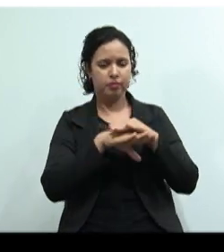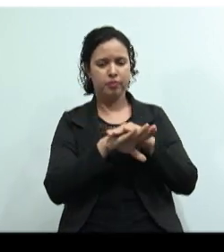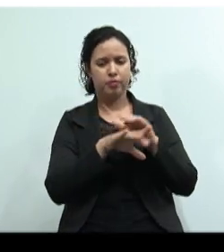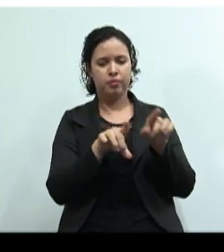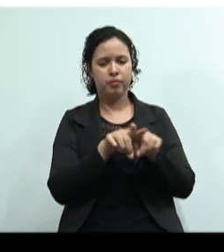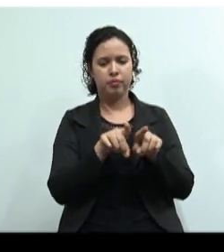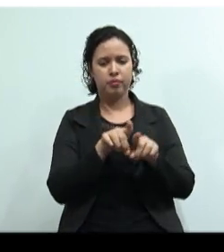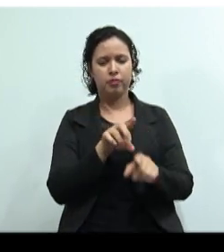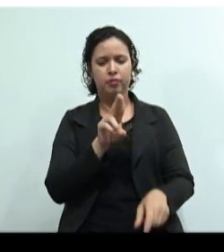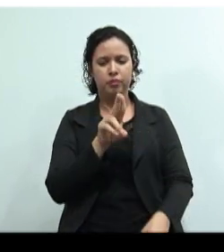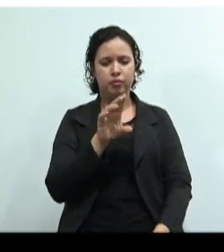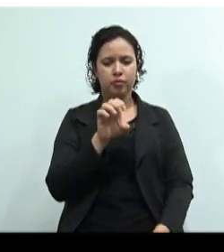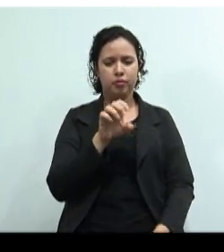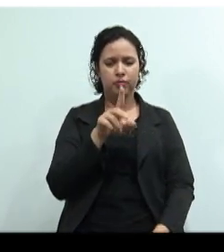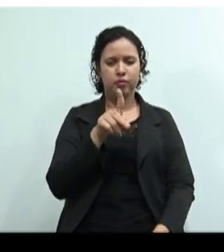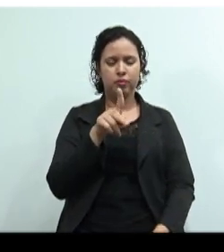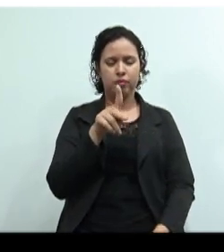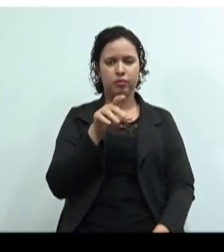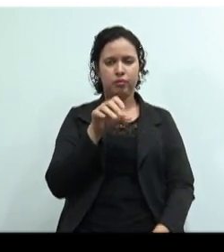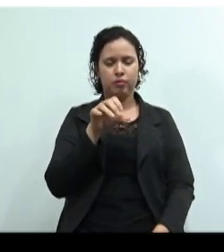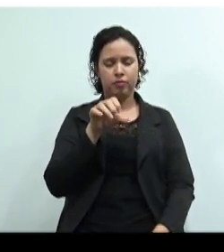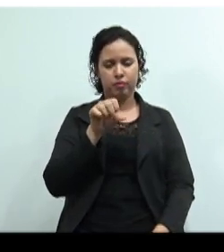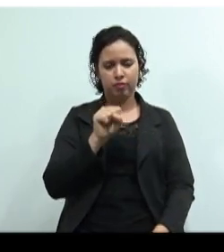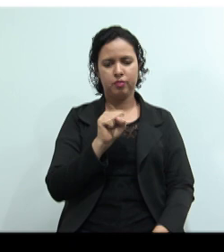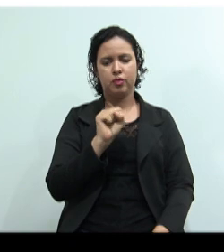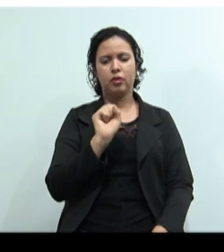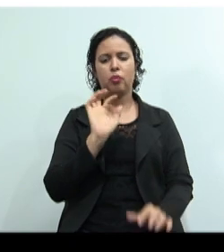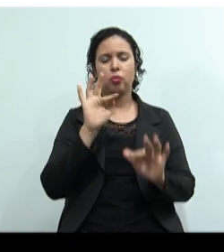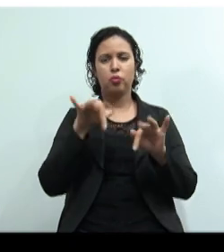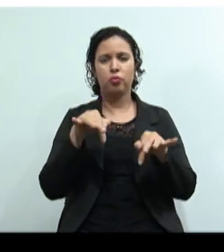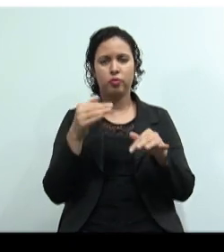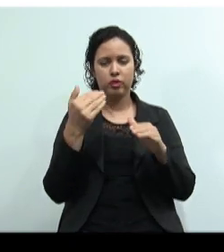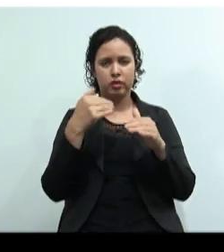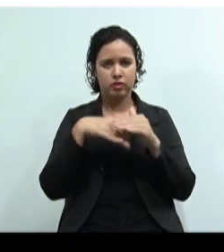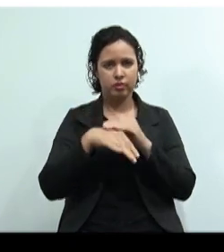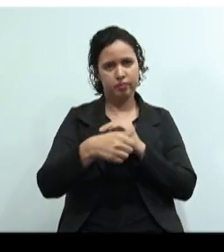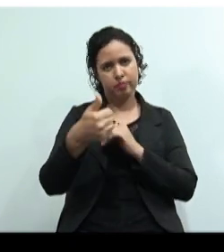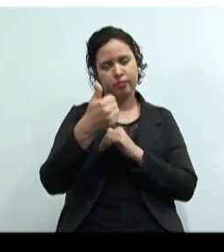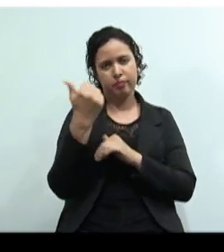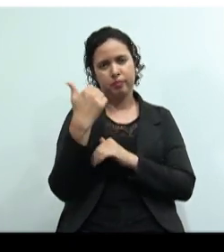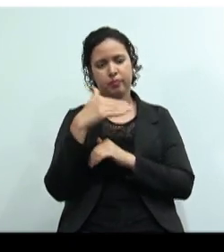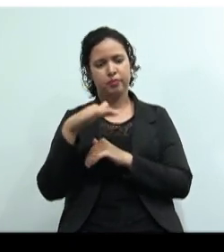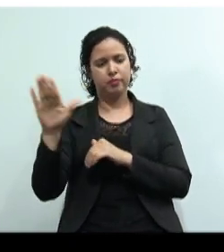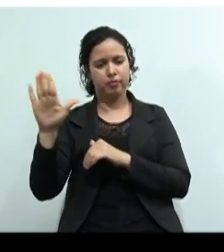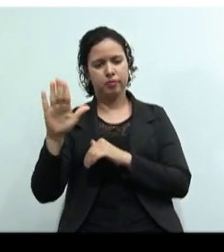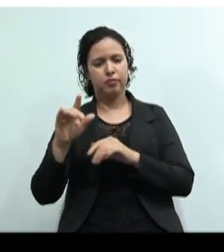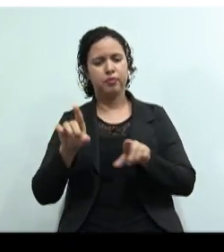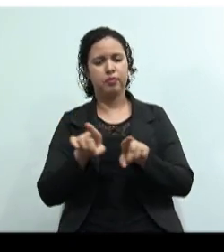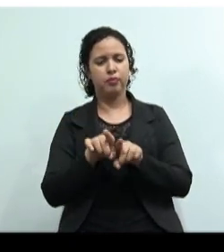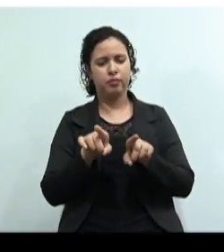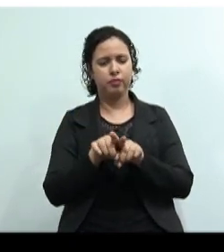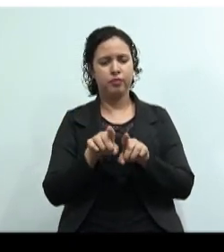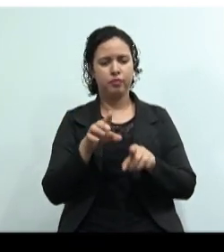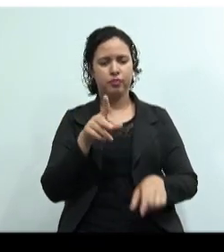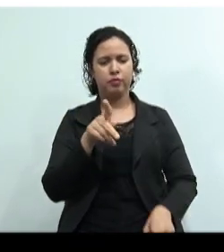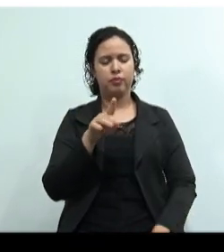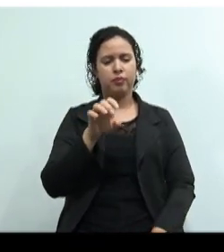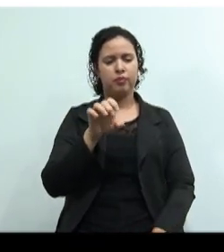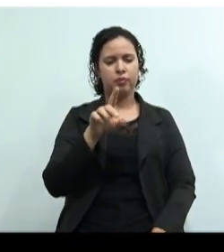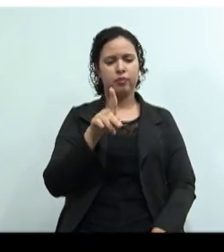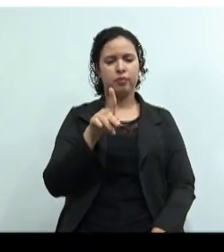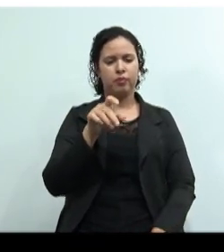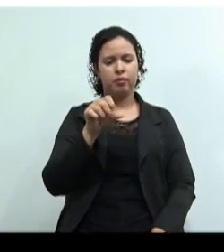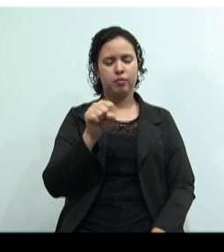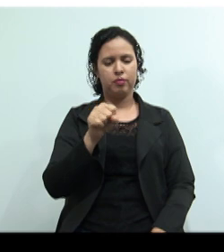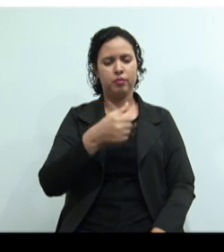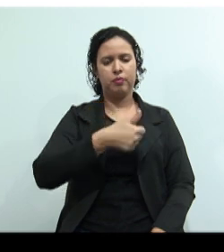o EPS, último a entrar e primeiro a sair. E nós temos o PEPS, primeiro a entrar,